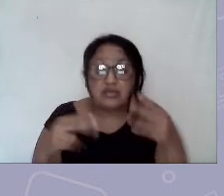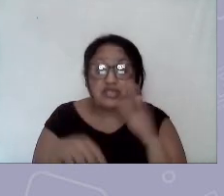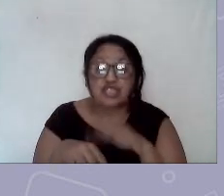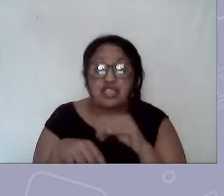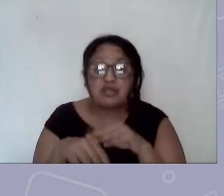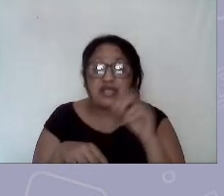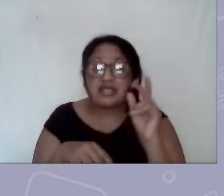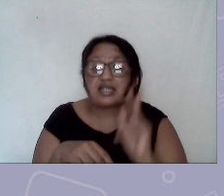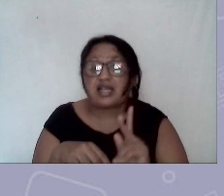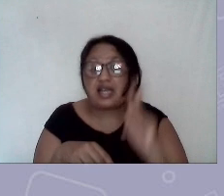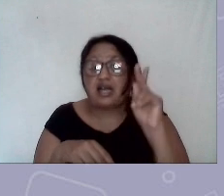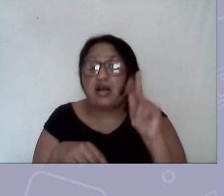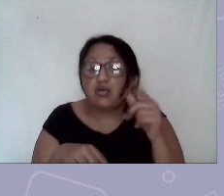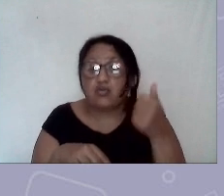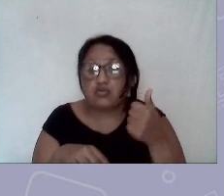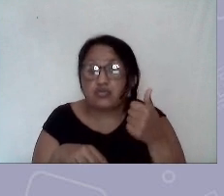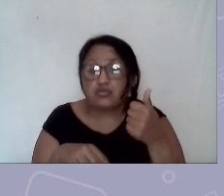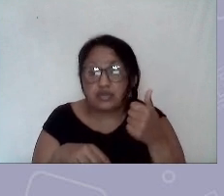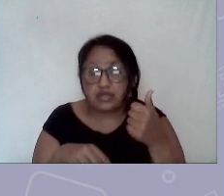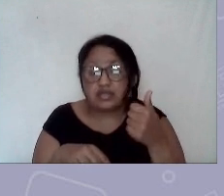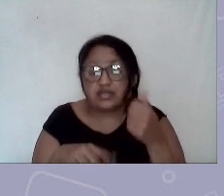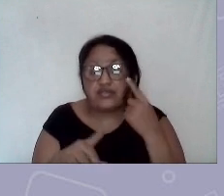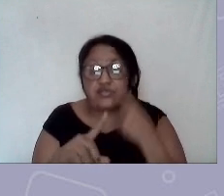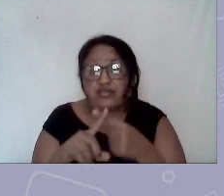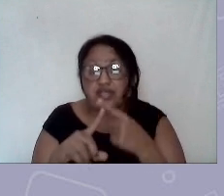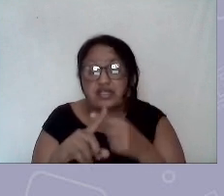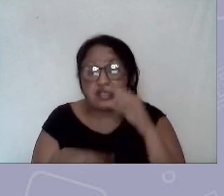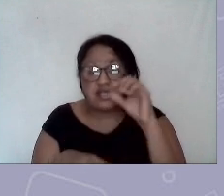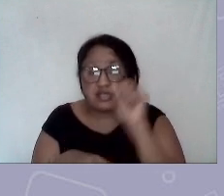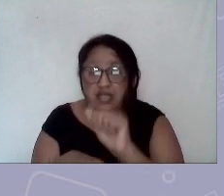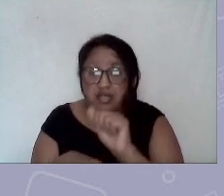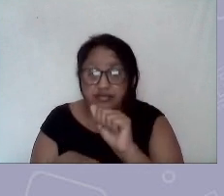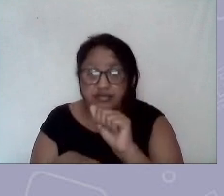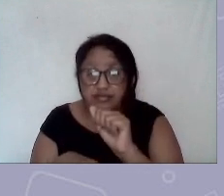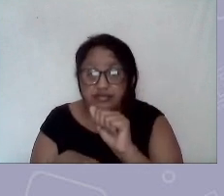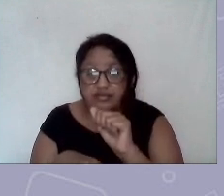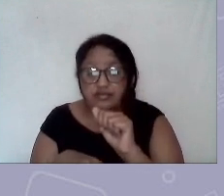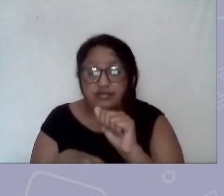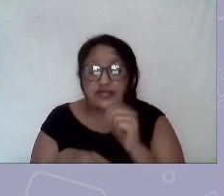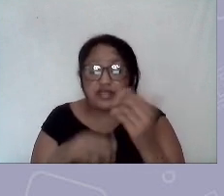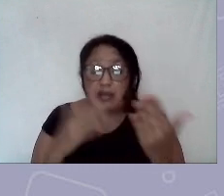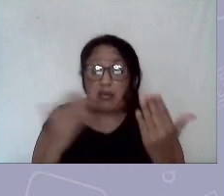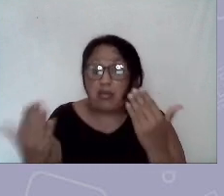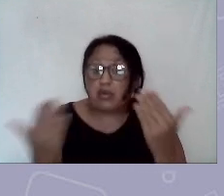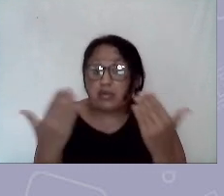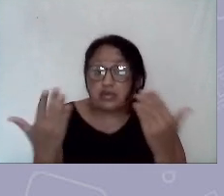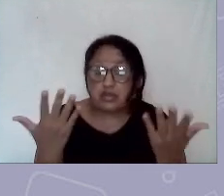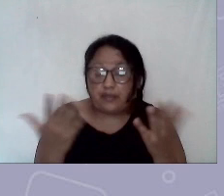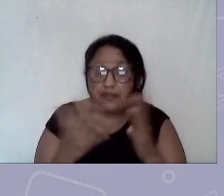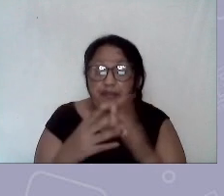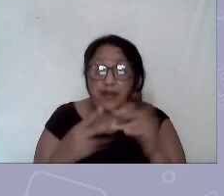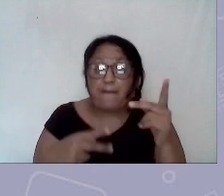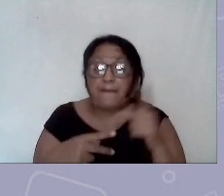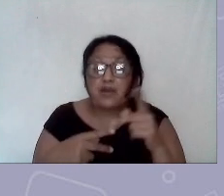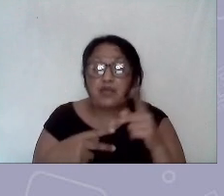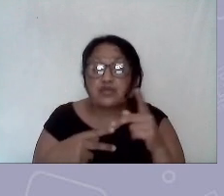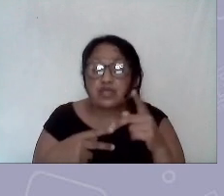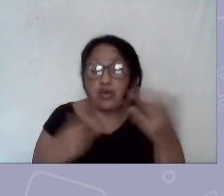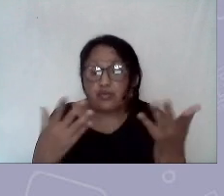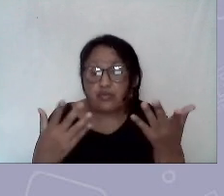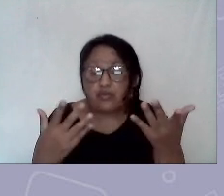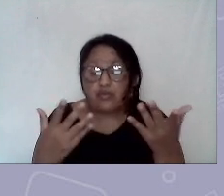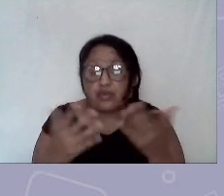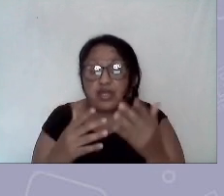K1 vezes a área desse animal então o calor perdido é proporcional à área ok? e a área